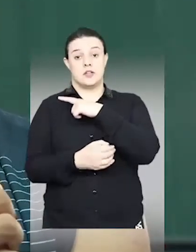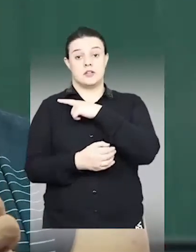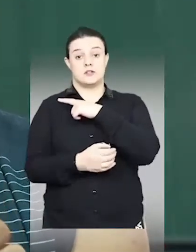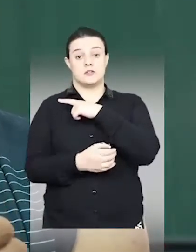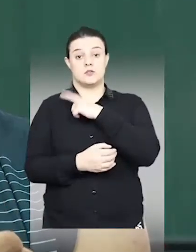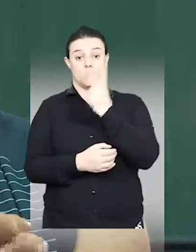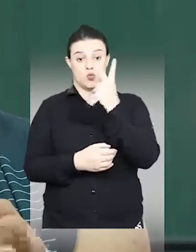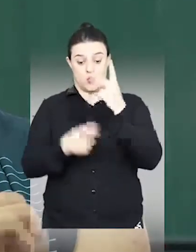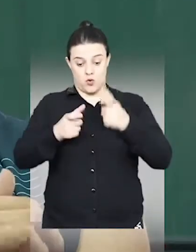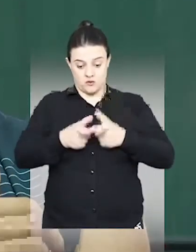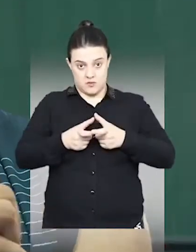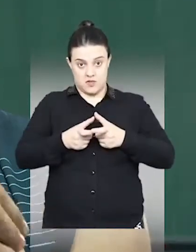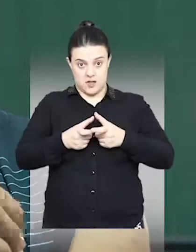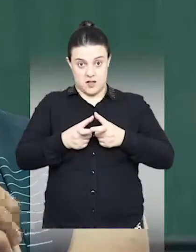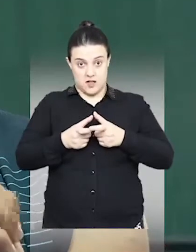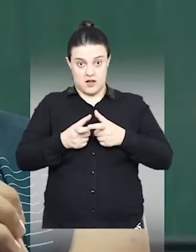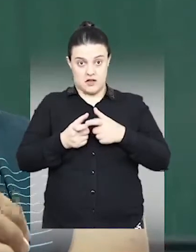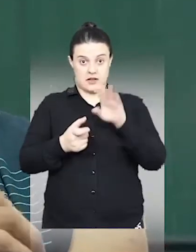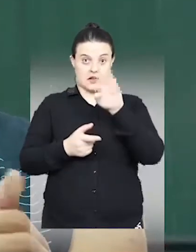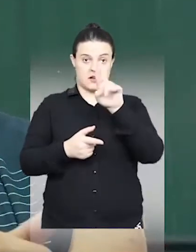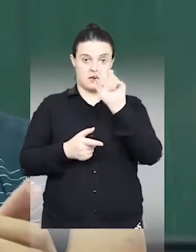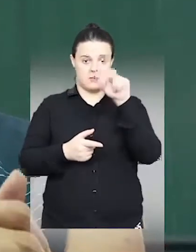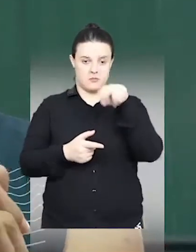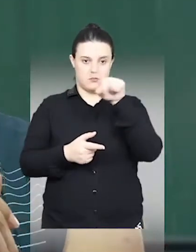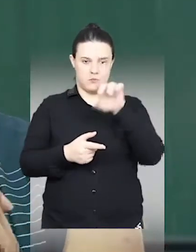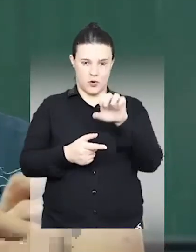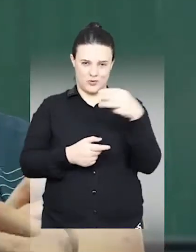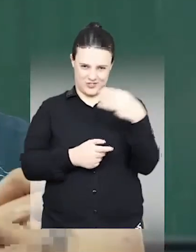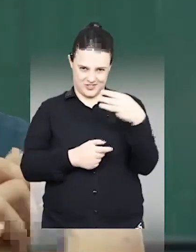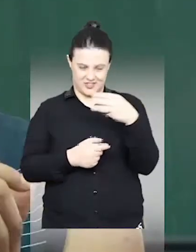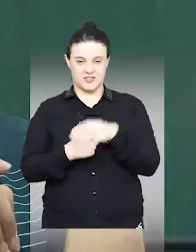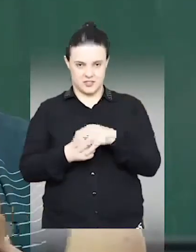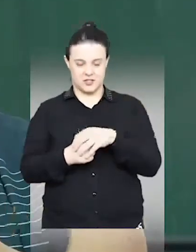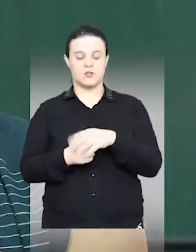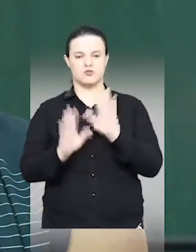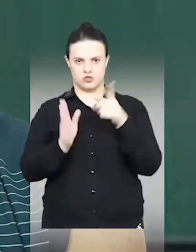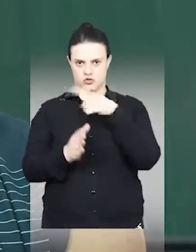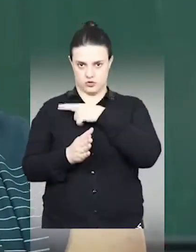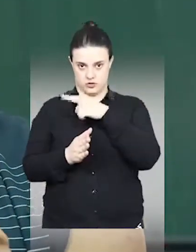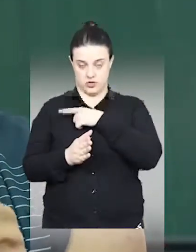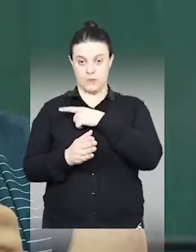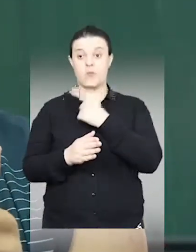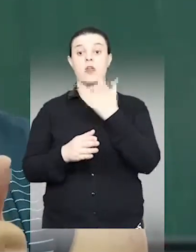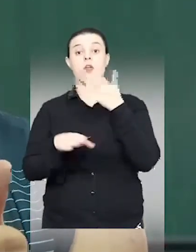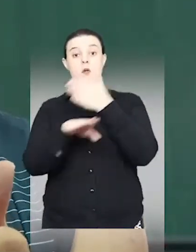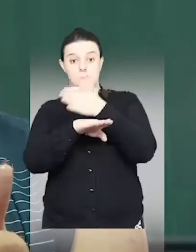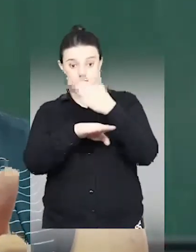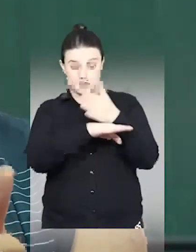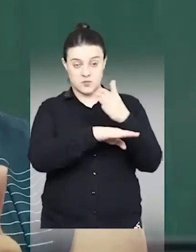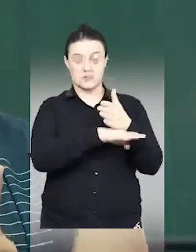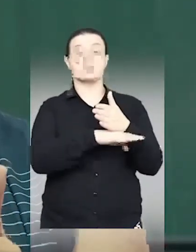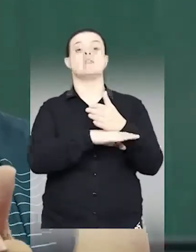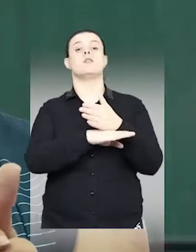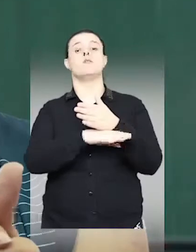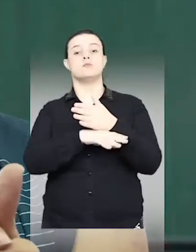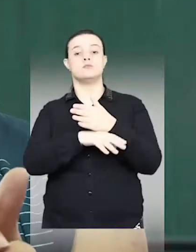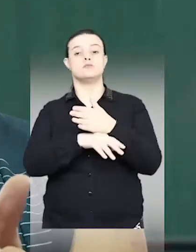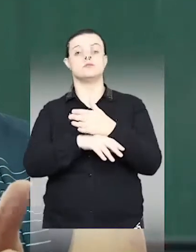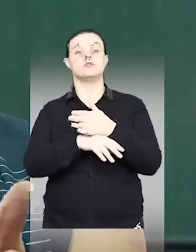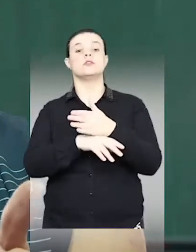Tenho 2 medalhas de bronze em Pan-Americanos na modalidade, participação